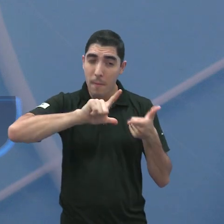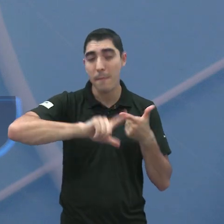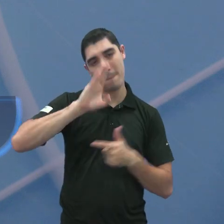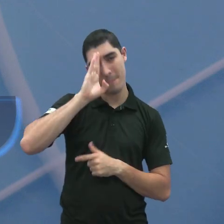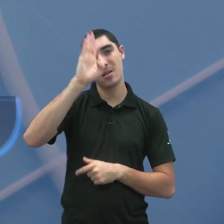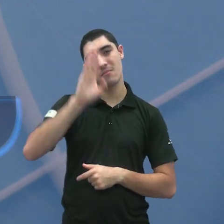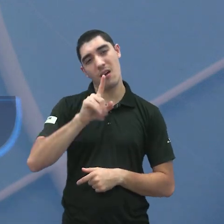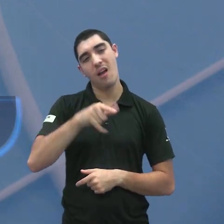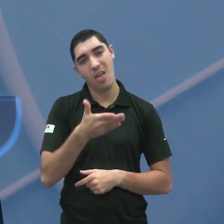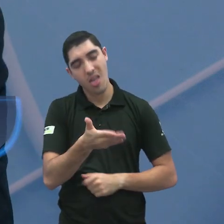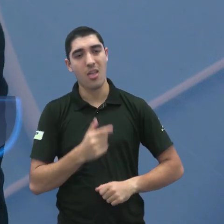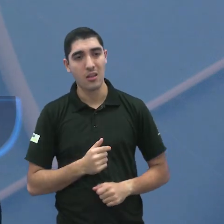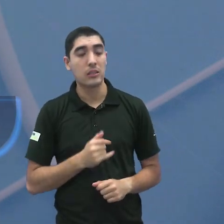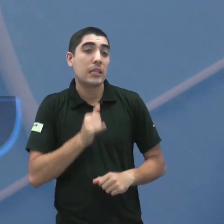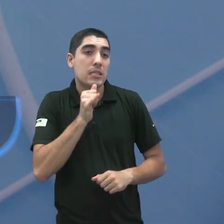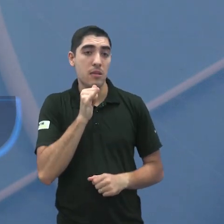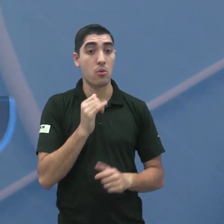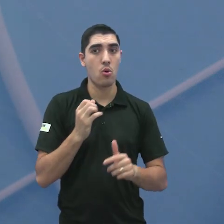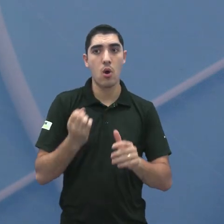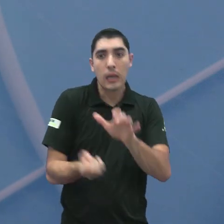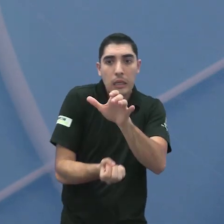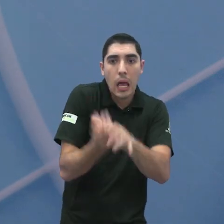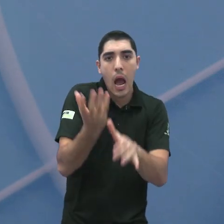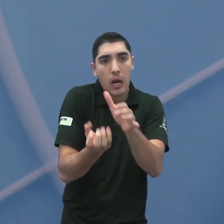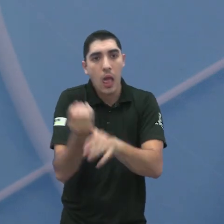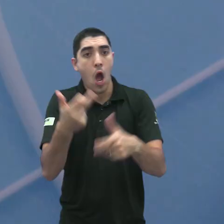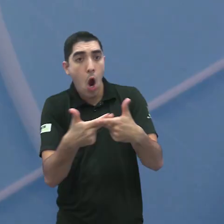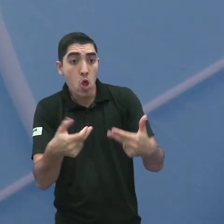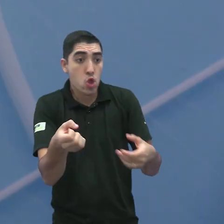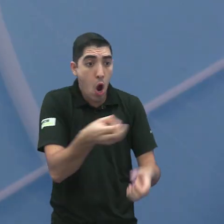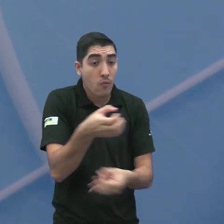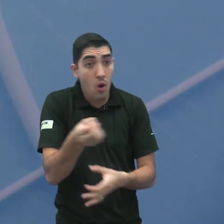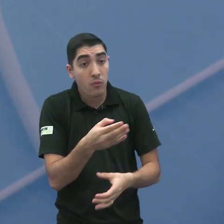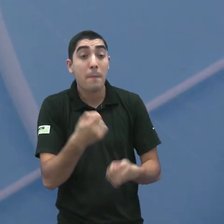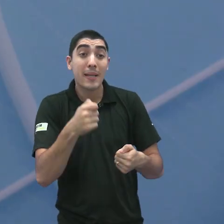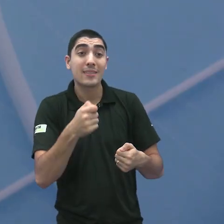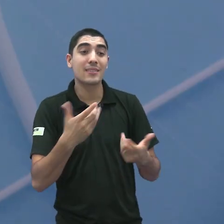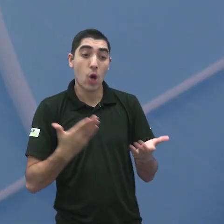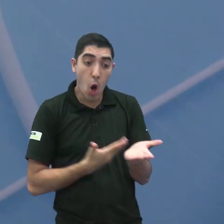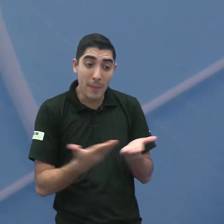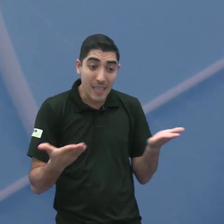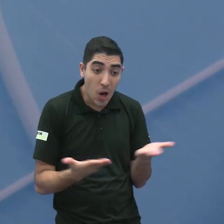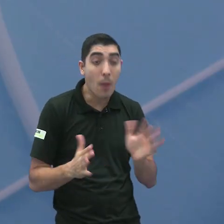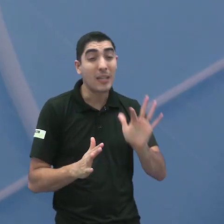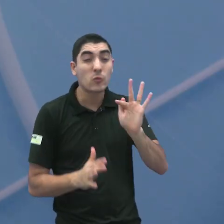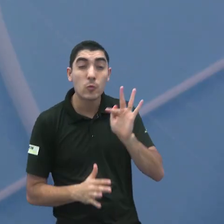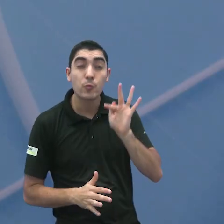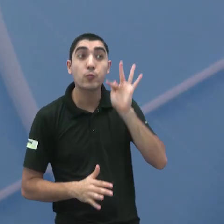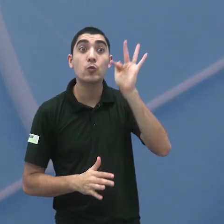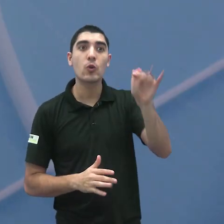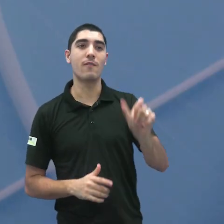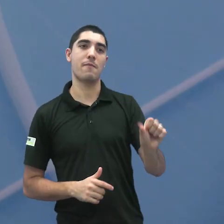obstáculo para que novas demandas e para novas ferrovias nas cidades